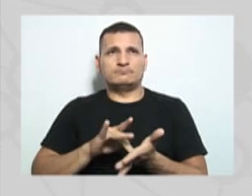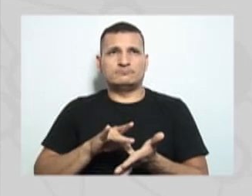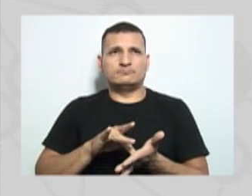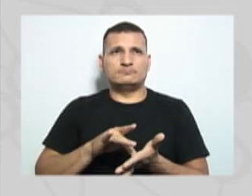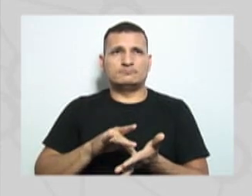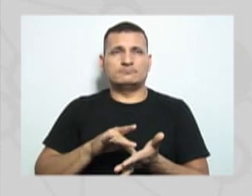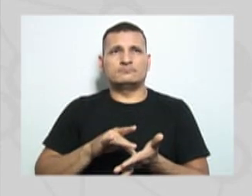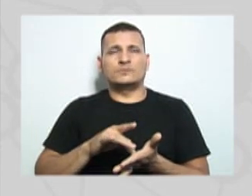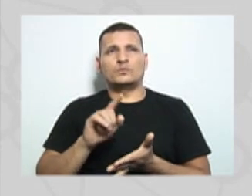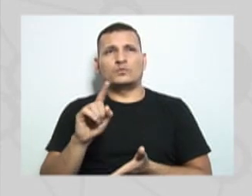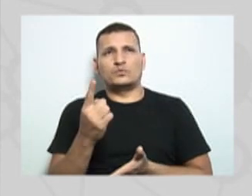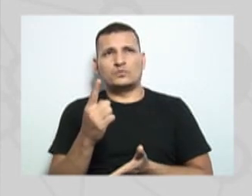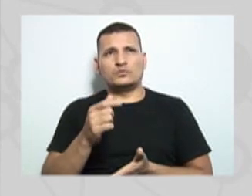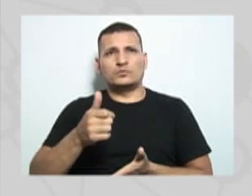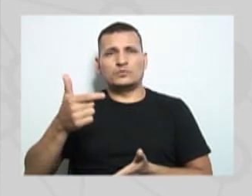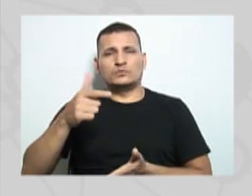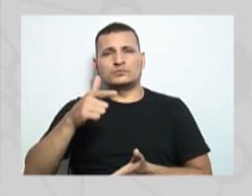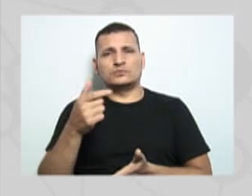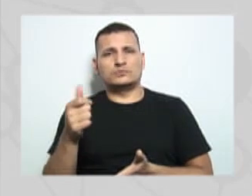102 de 2011.